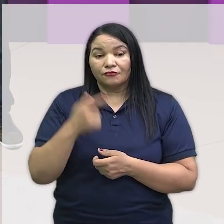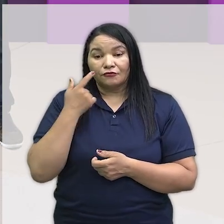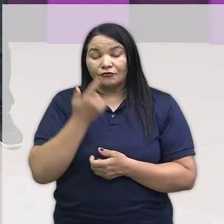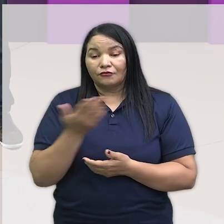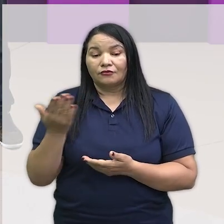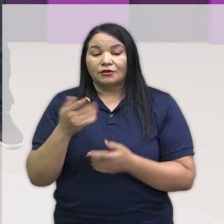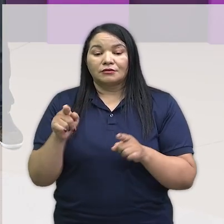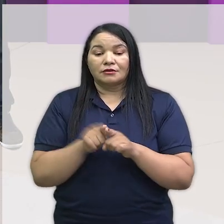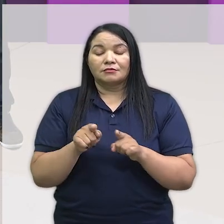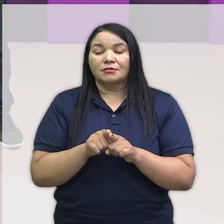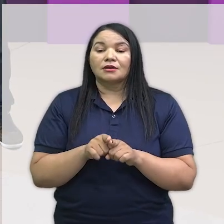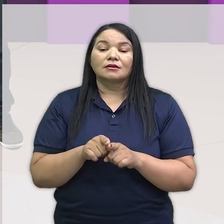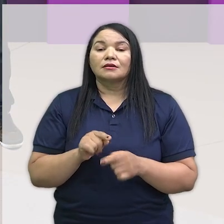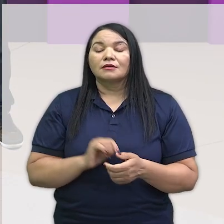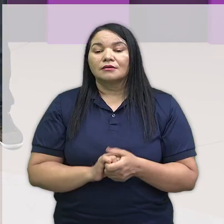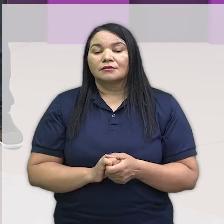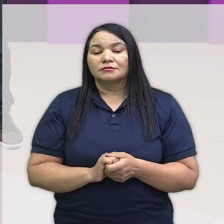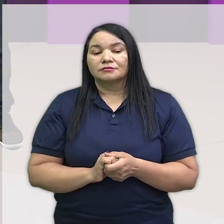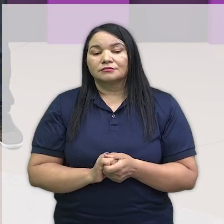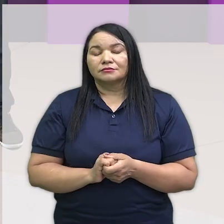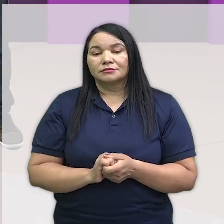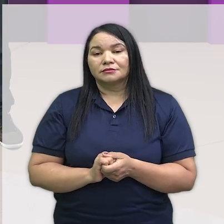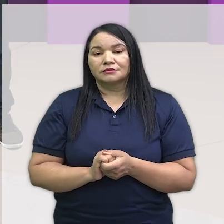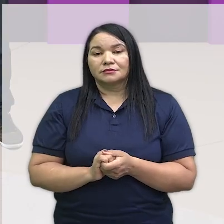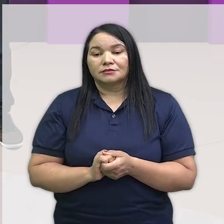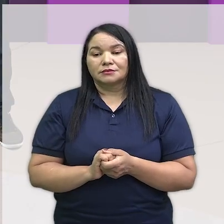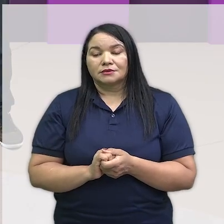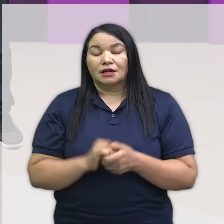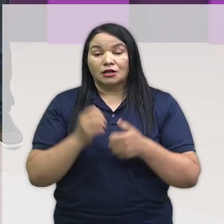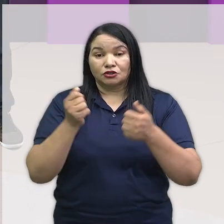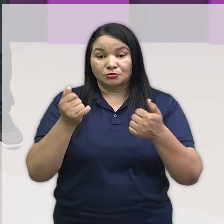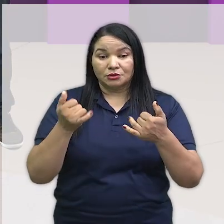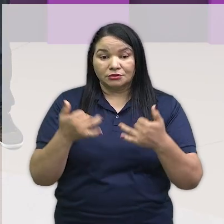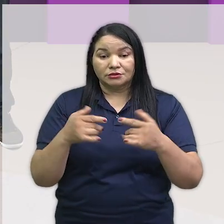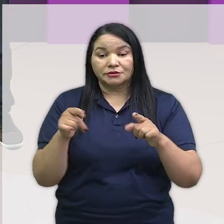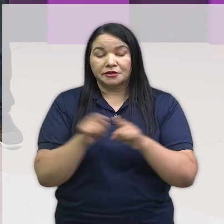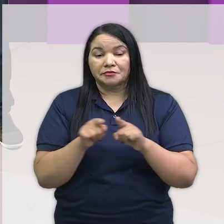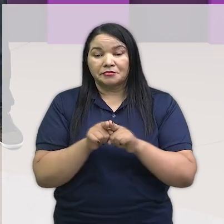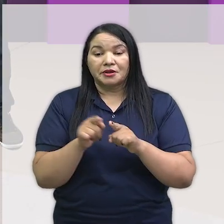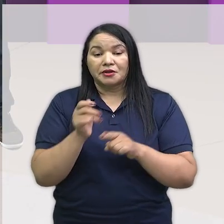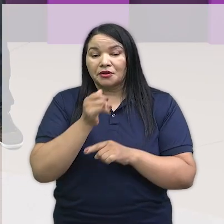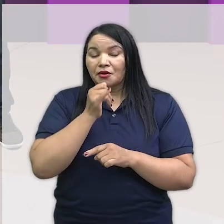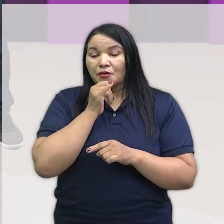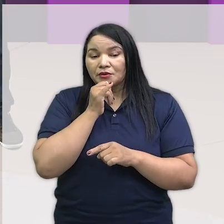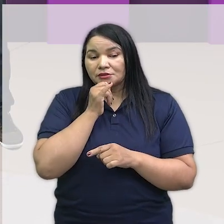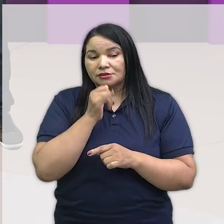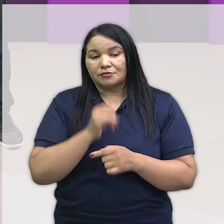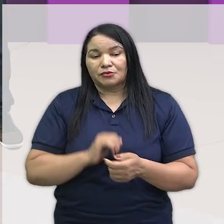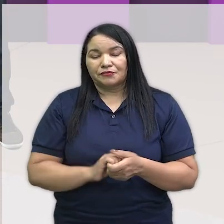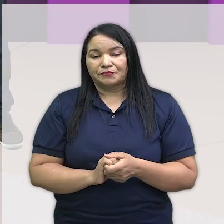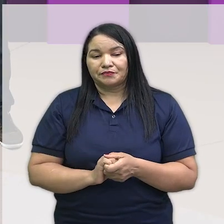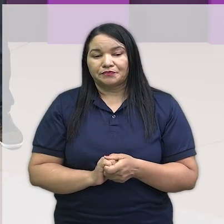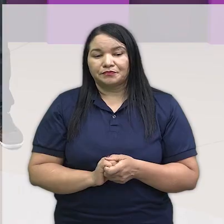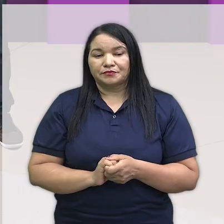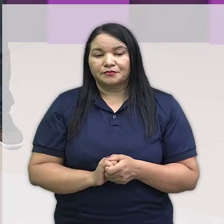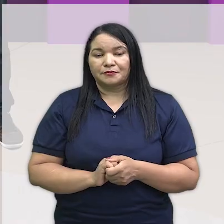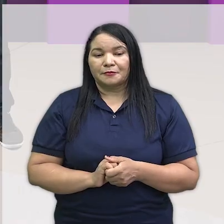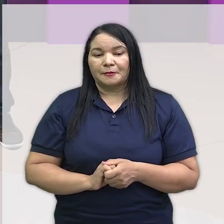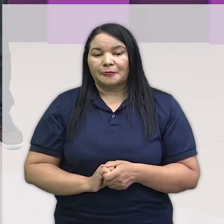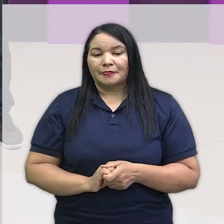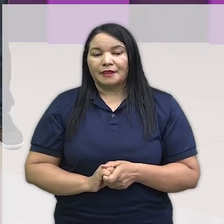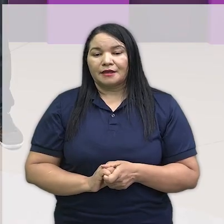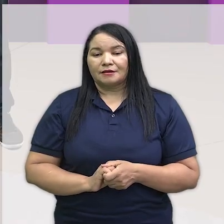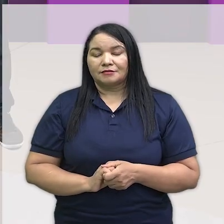aqui as nossas cartelas para a gente ver aí tanto a definição como os nossos exemplos que foram resolvidos aí na nossa aula. Então